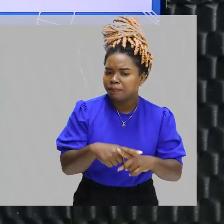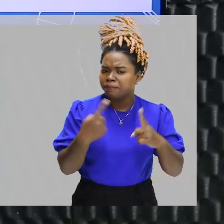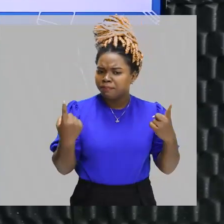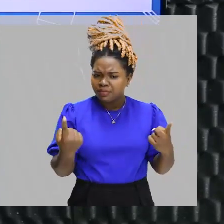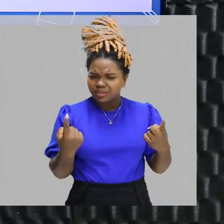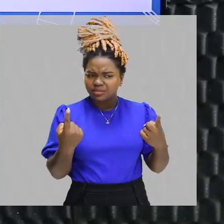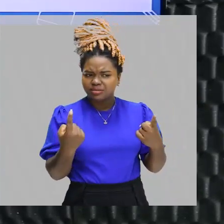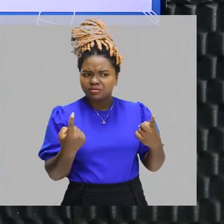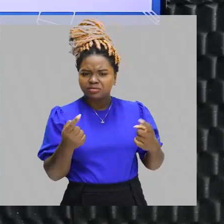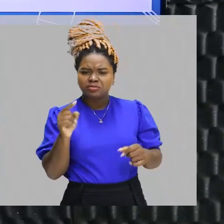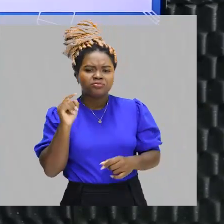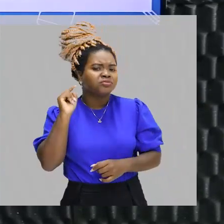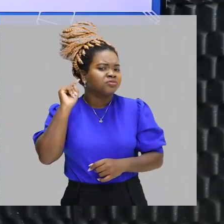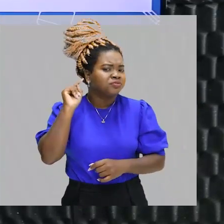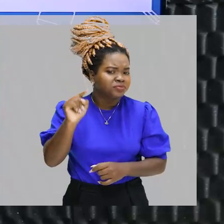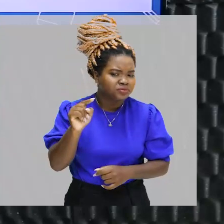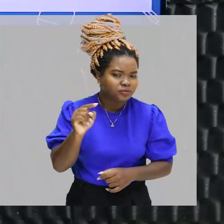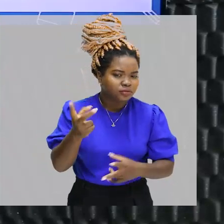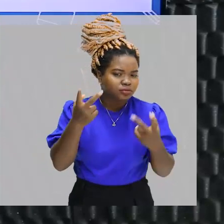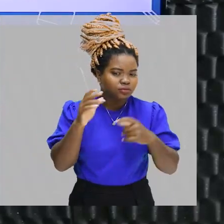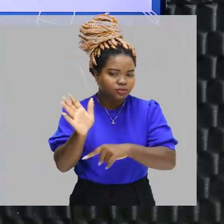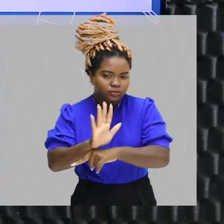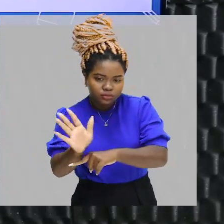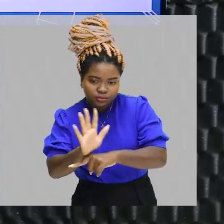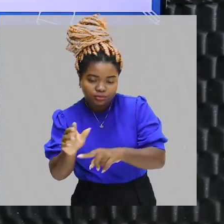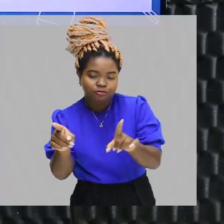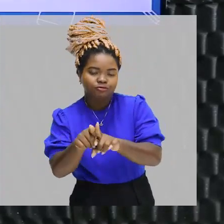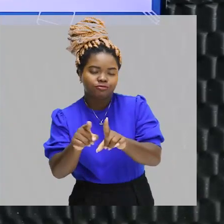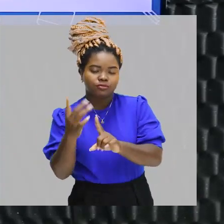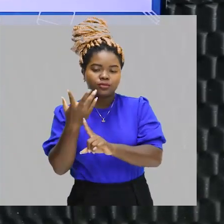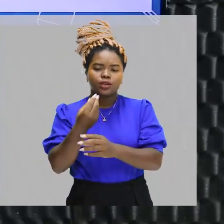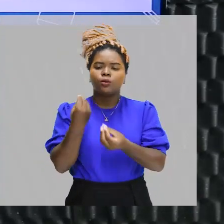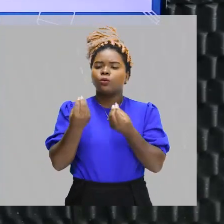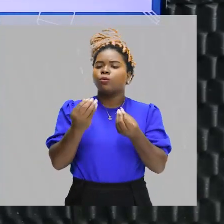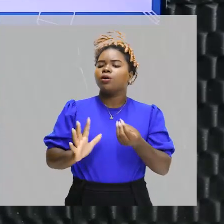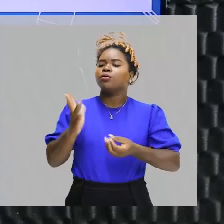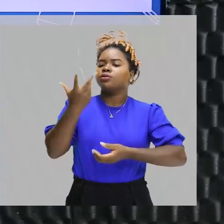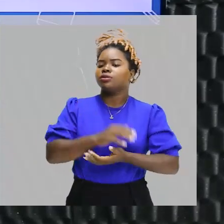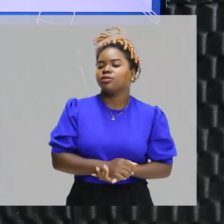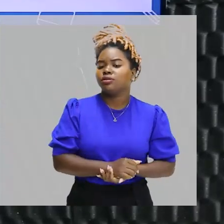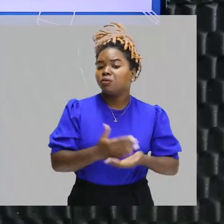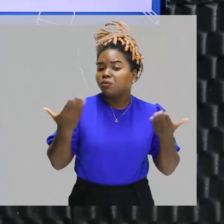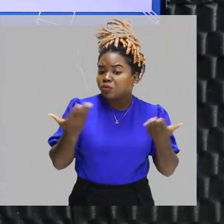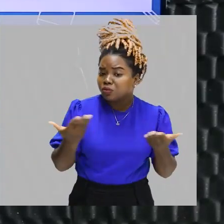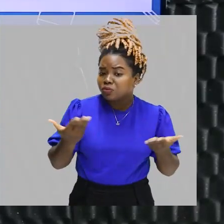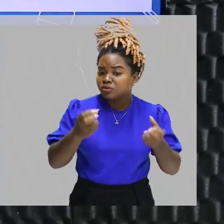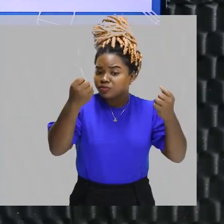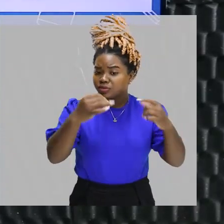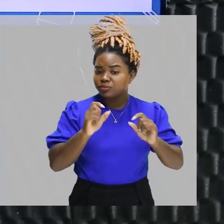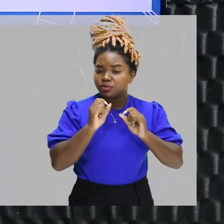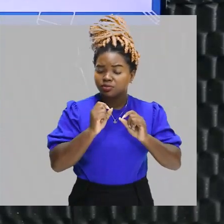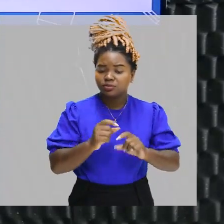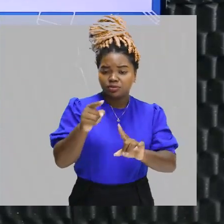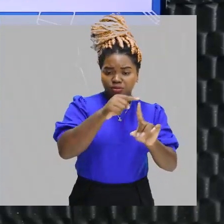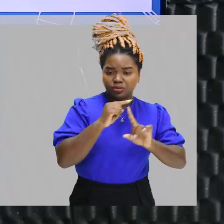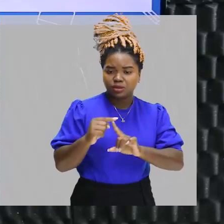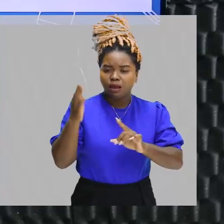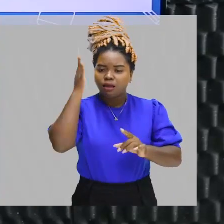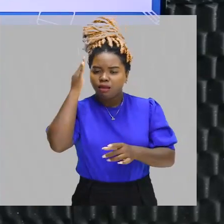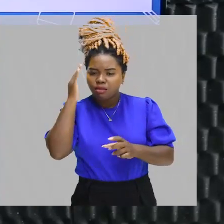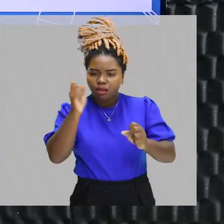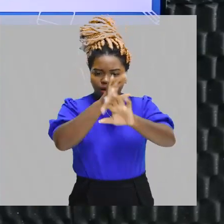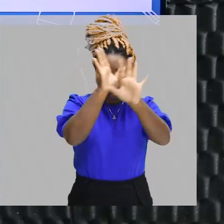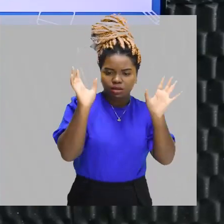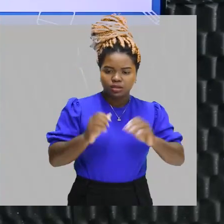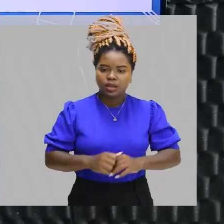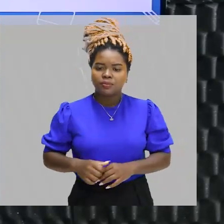por exemplo, que o cinema é a sétima arte. Quando isso surge? Então, a nossa linha de trabalho hoje, no que trata de tipologias, vai ser entender